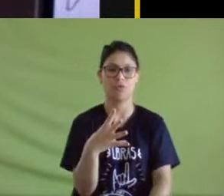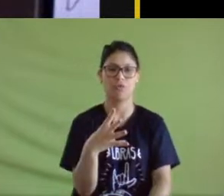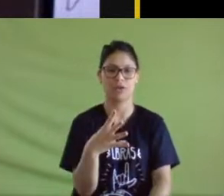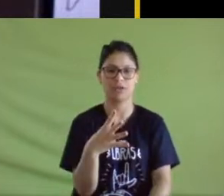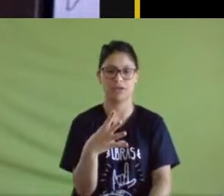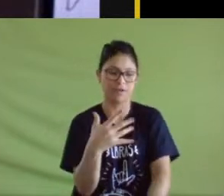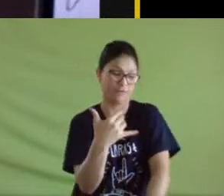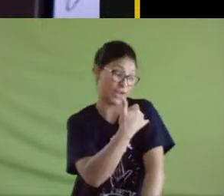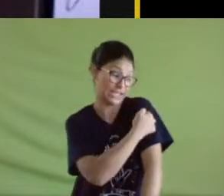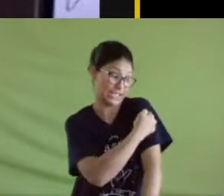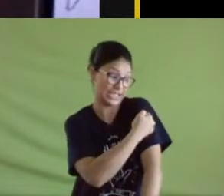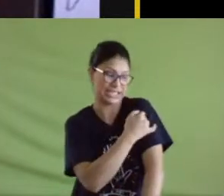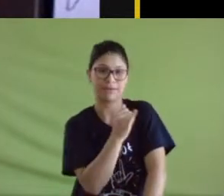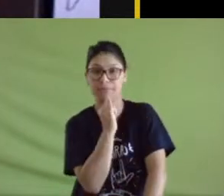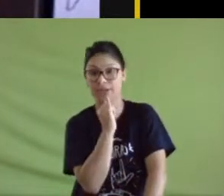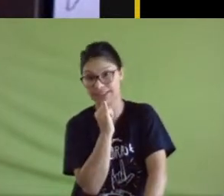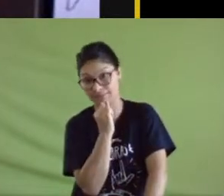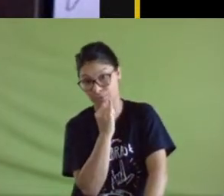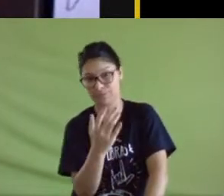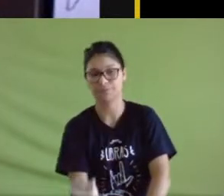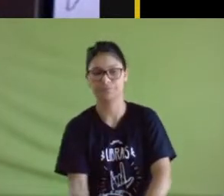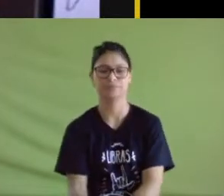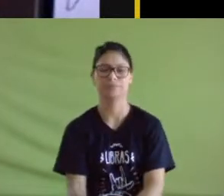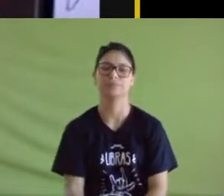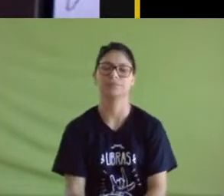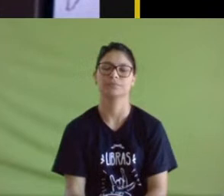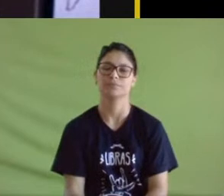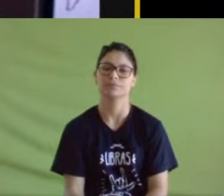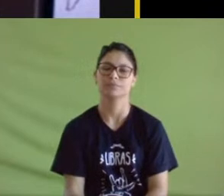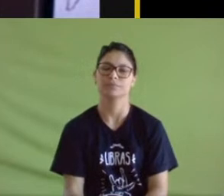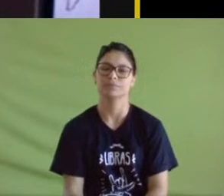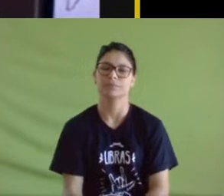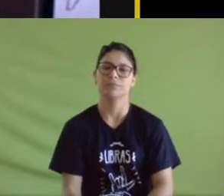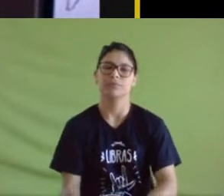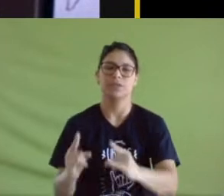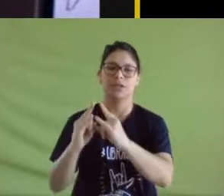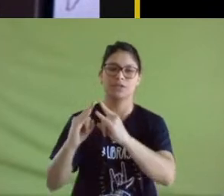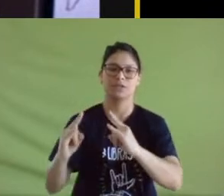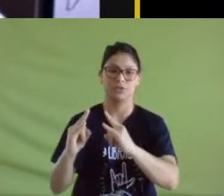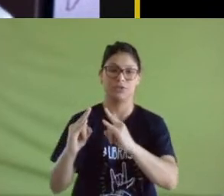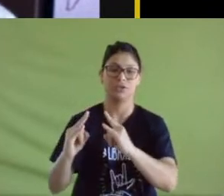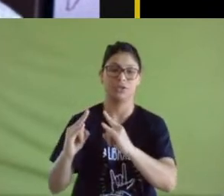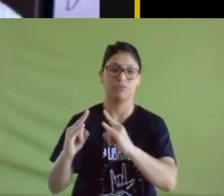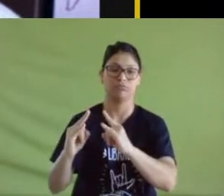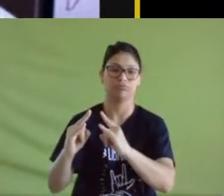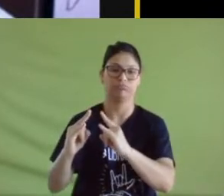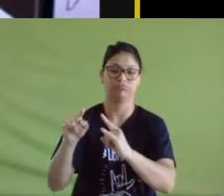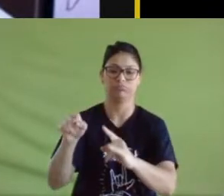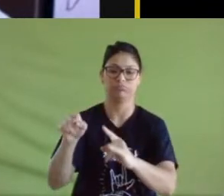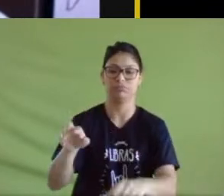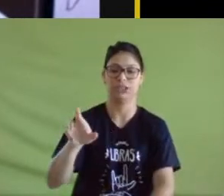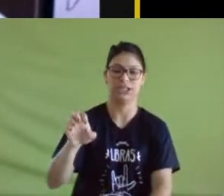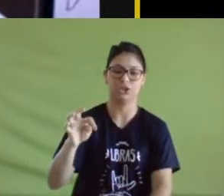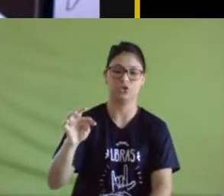vacina, por exemplo. E na instituição retórica,